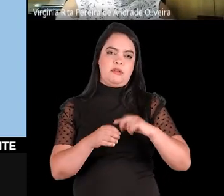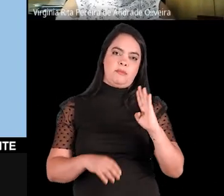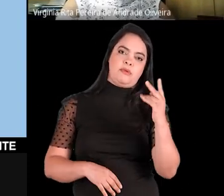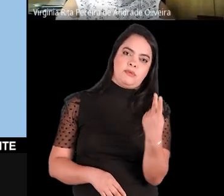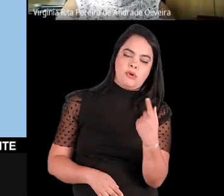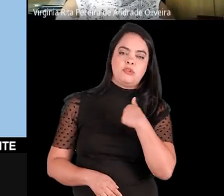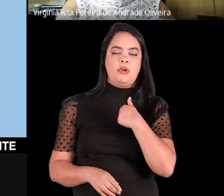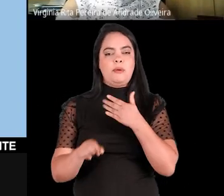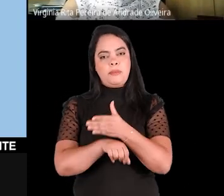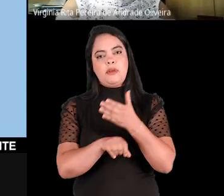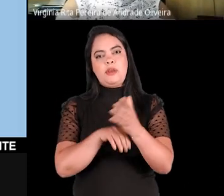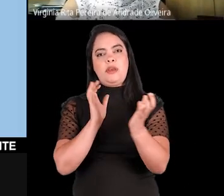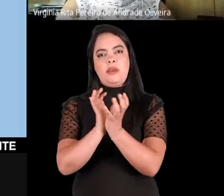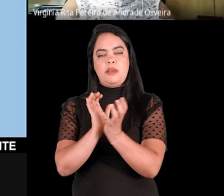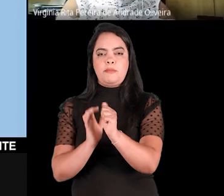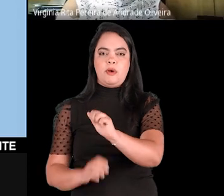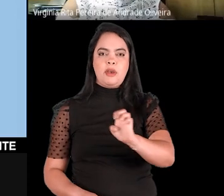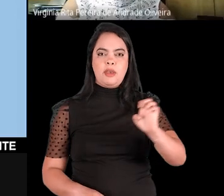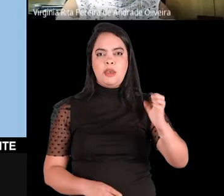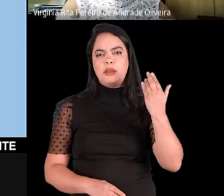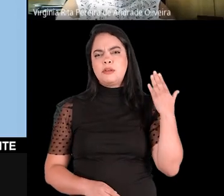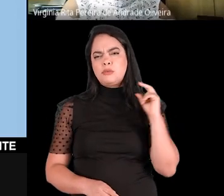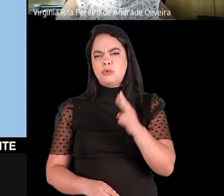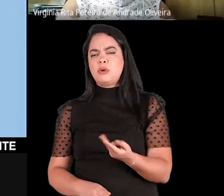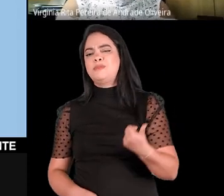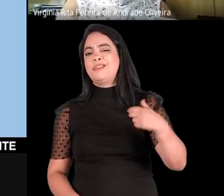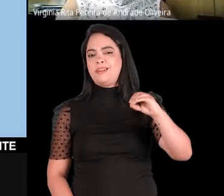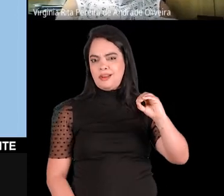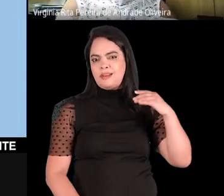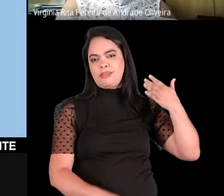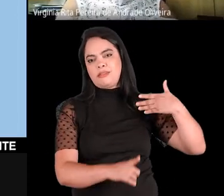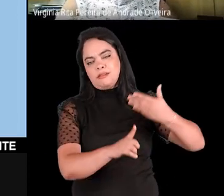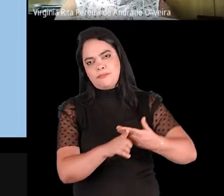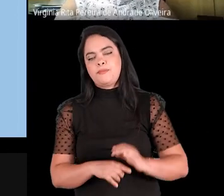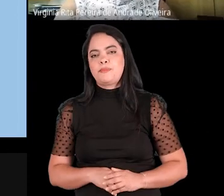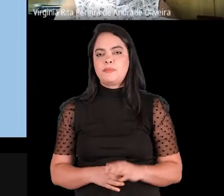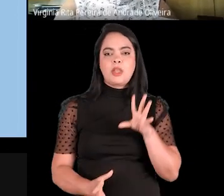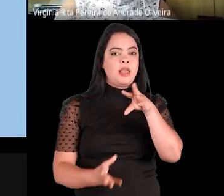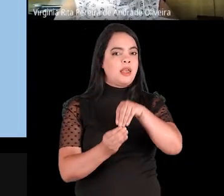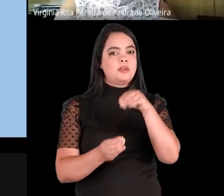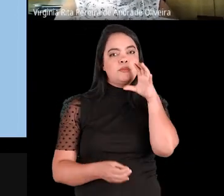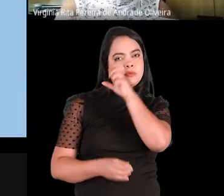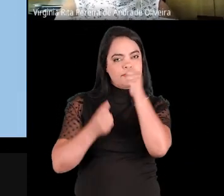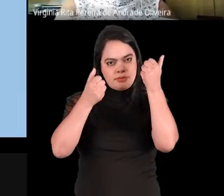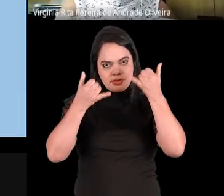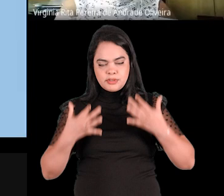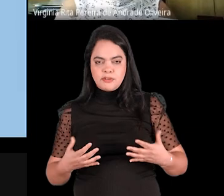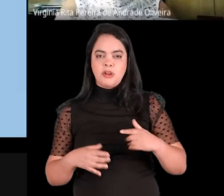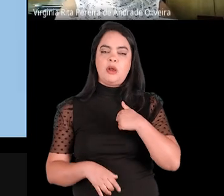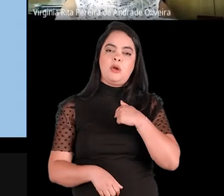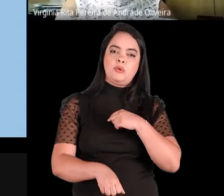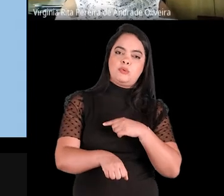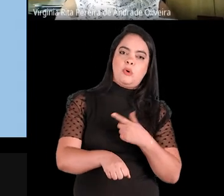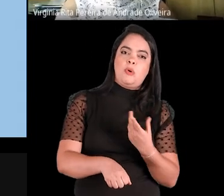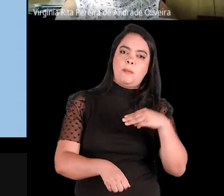do atendimento educacional especializado desde 2010. Então, brevemente me descrevendo, eu sou morena,